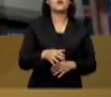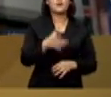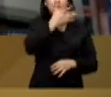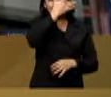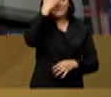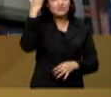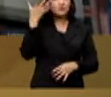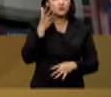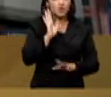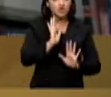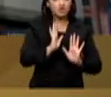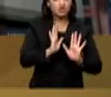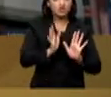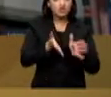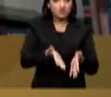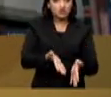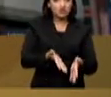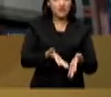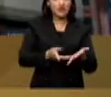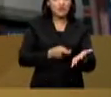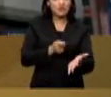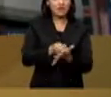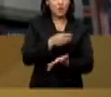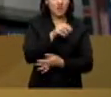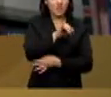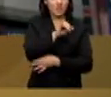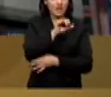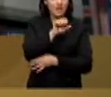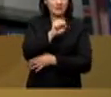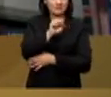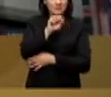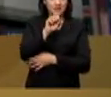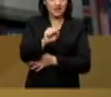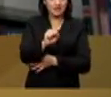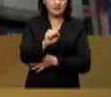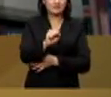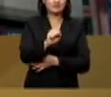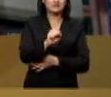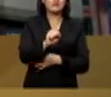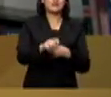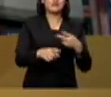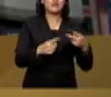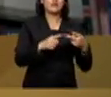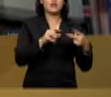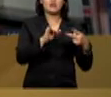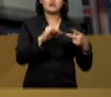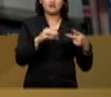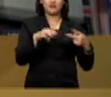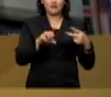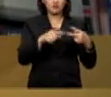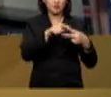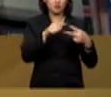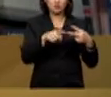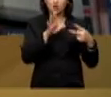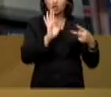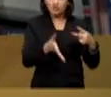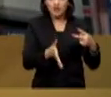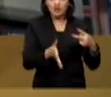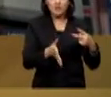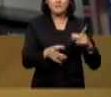que recolheram o ISS e o ICMS, mas